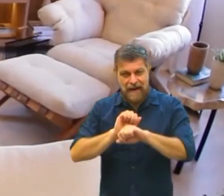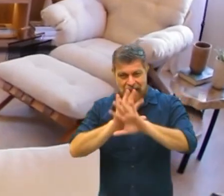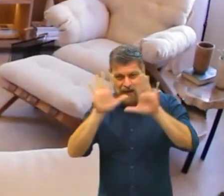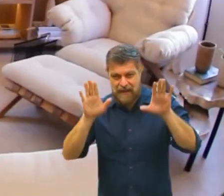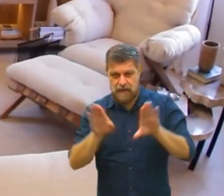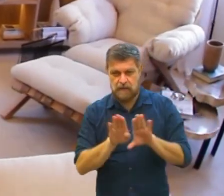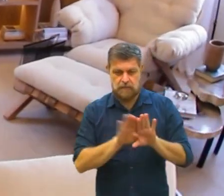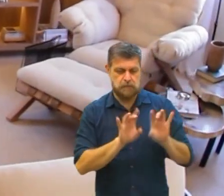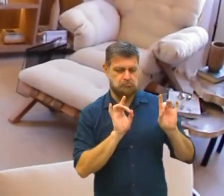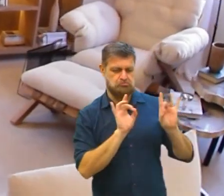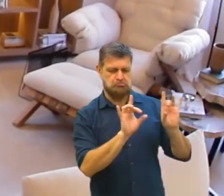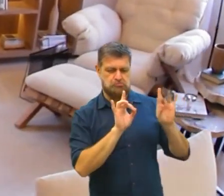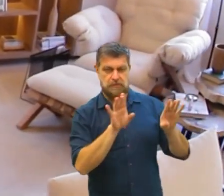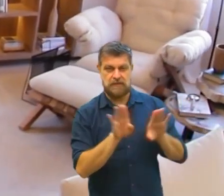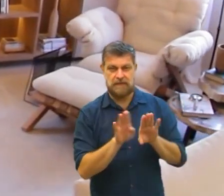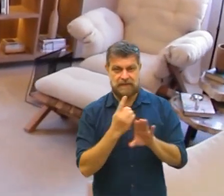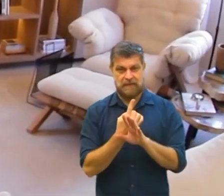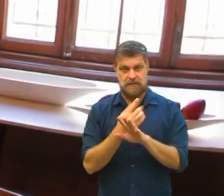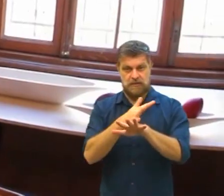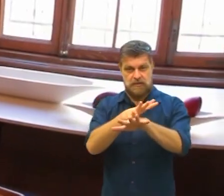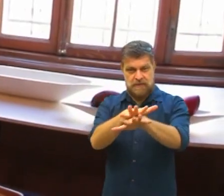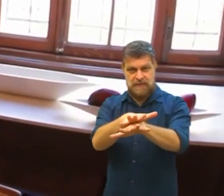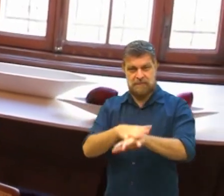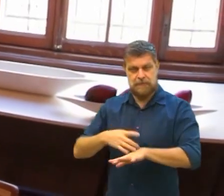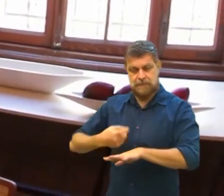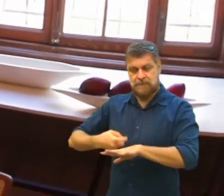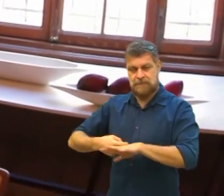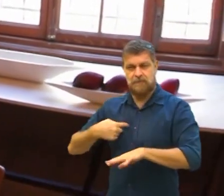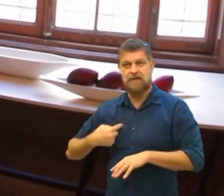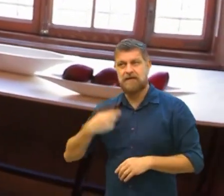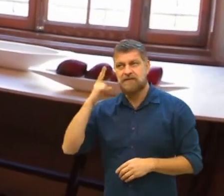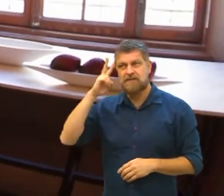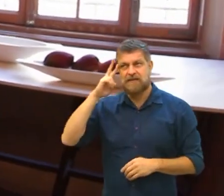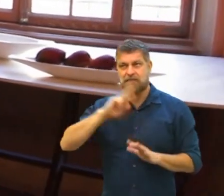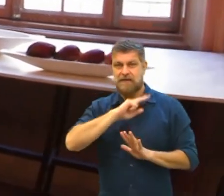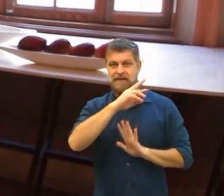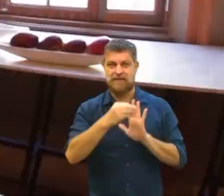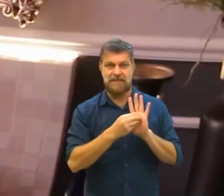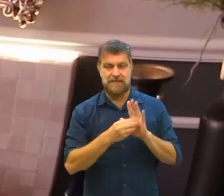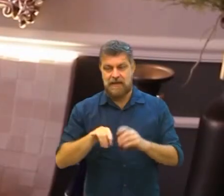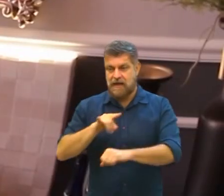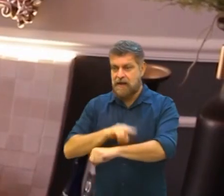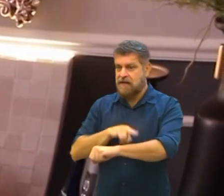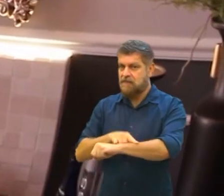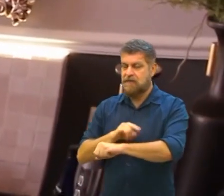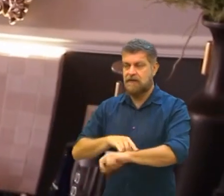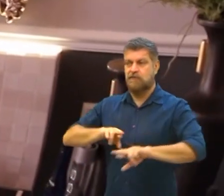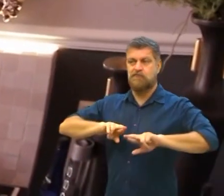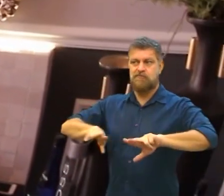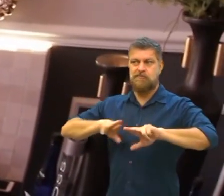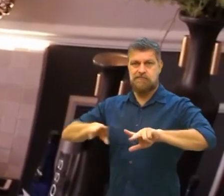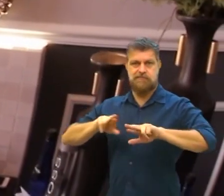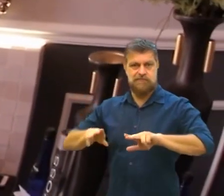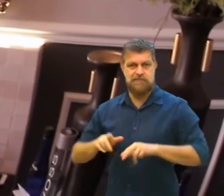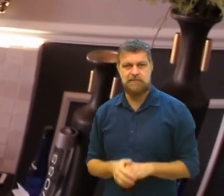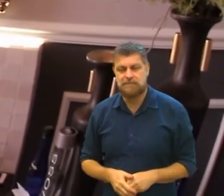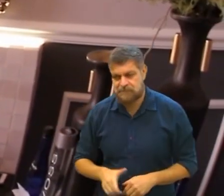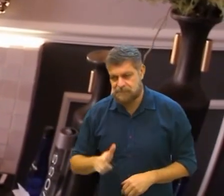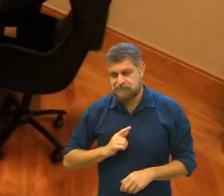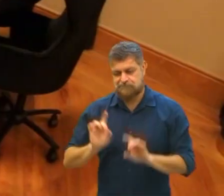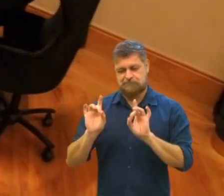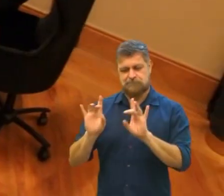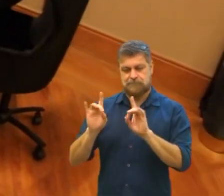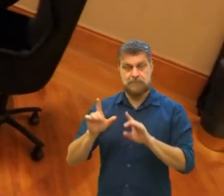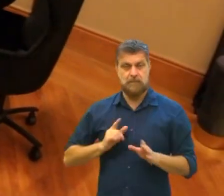os mais sofisticados, há designs mais rústicos que remetem à natureza, há banheiros super diferentes e